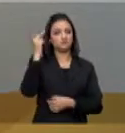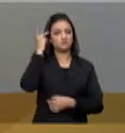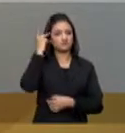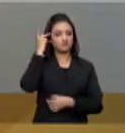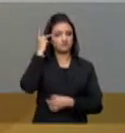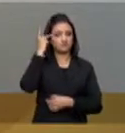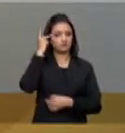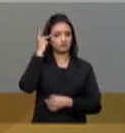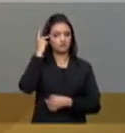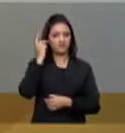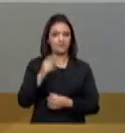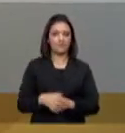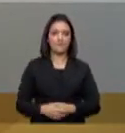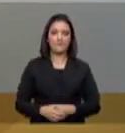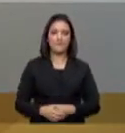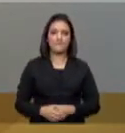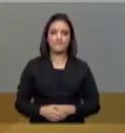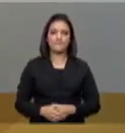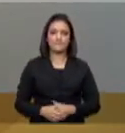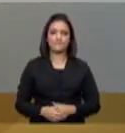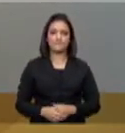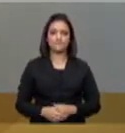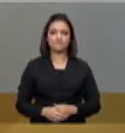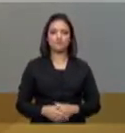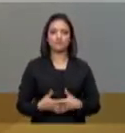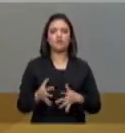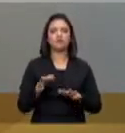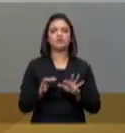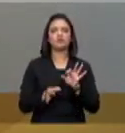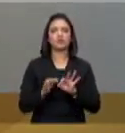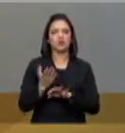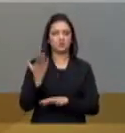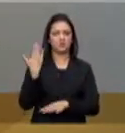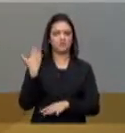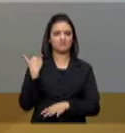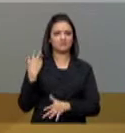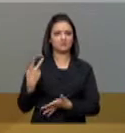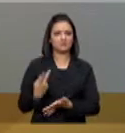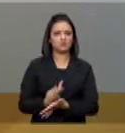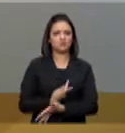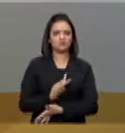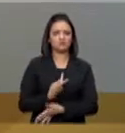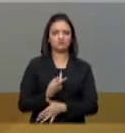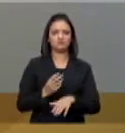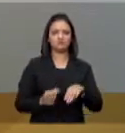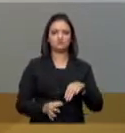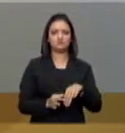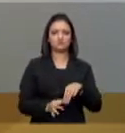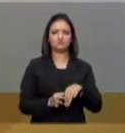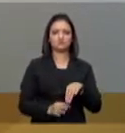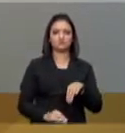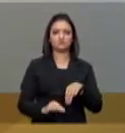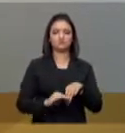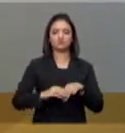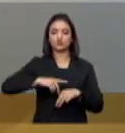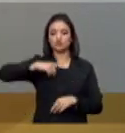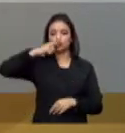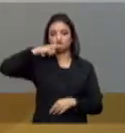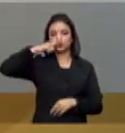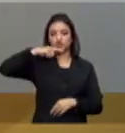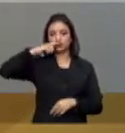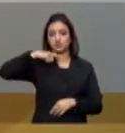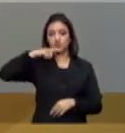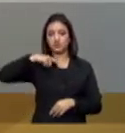julgado. Naquele julgamento a que me refiro, o ministro Gilmar